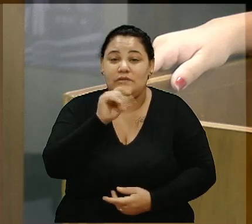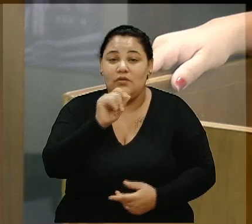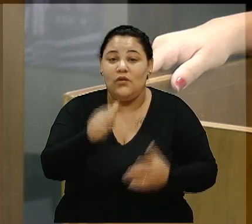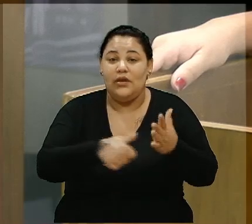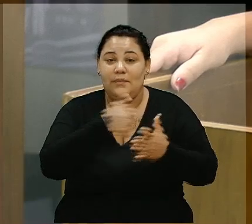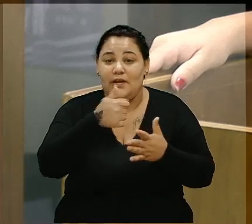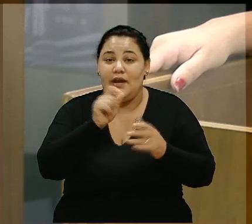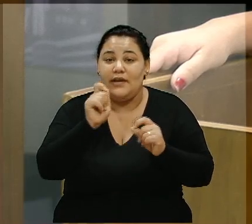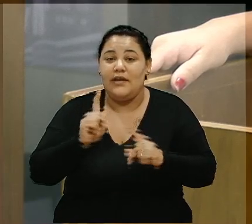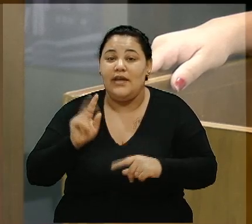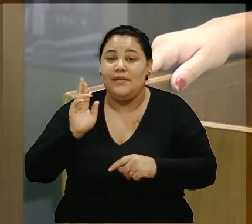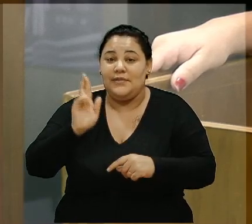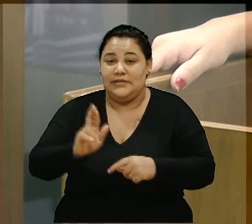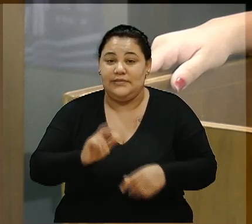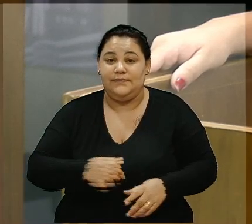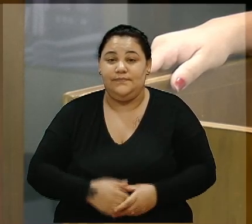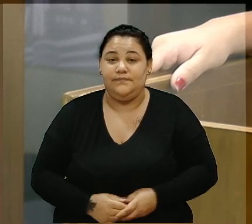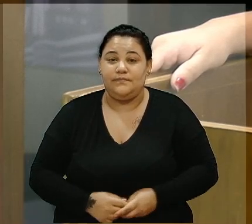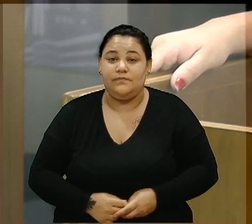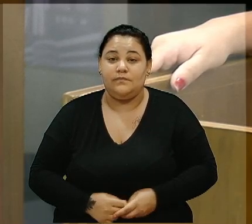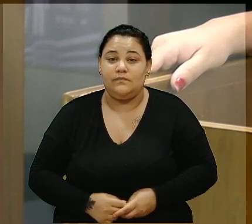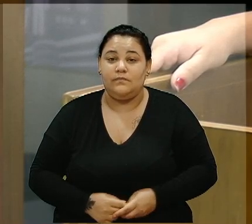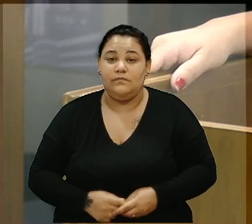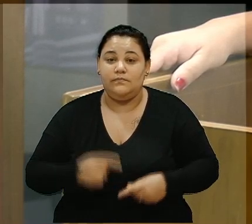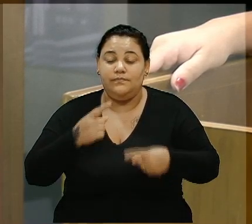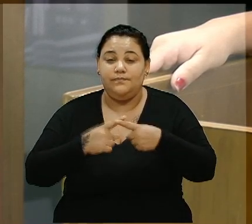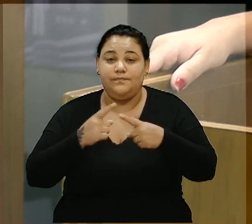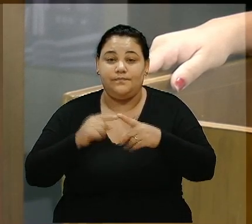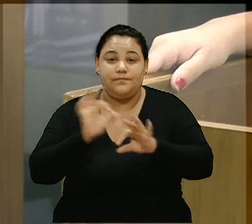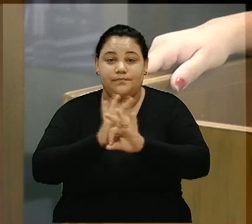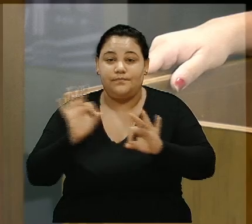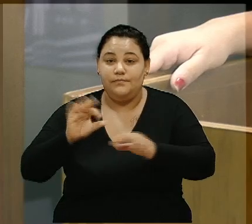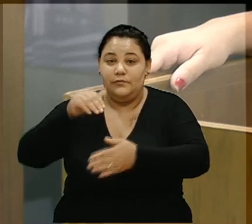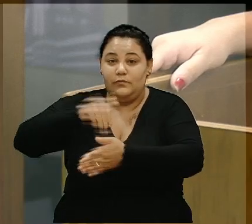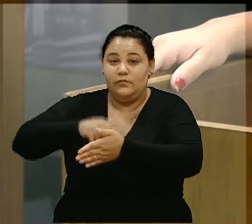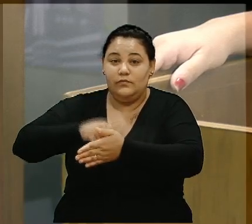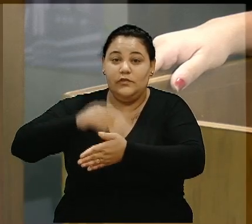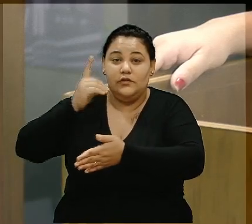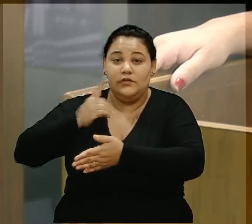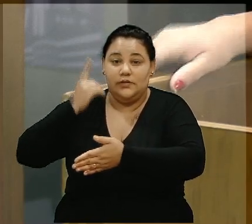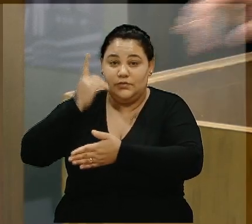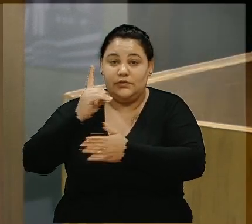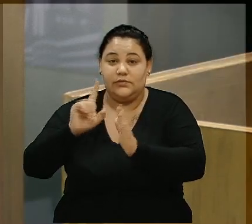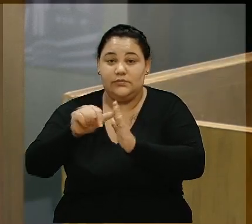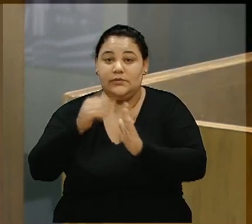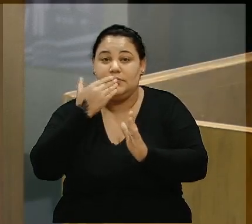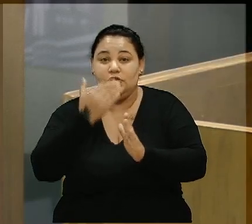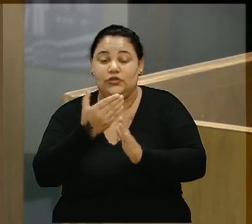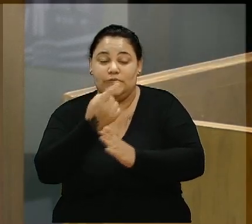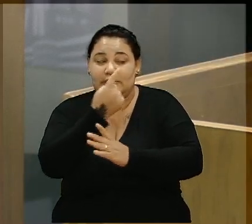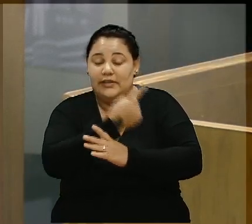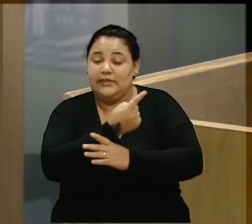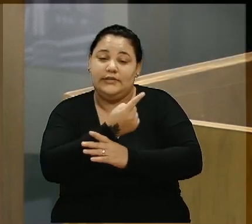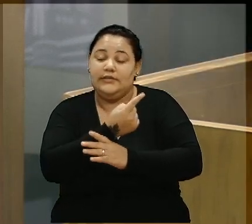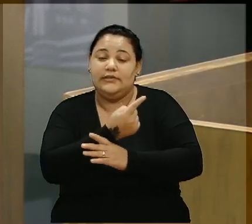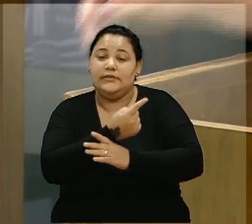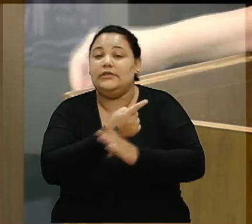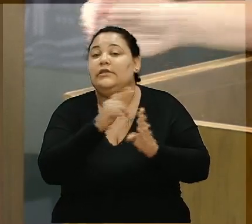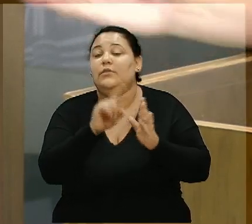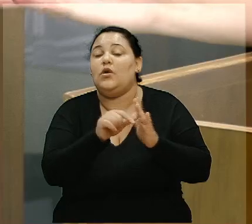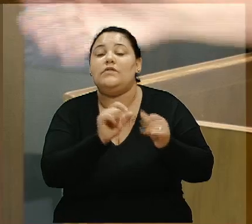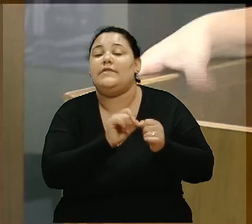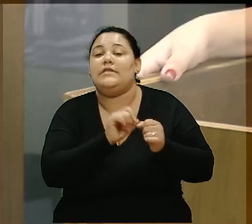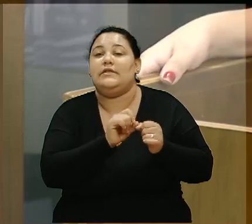seus representantes, porque ninguém vota num deputado aí pedindo para que ele vá lá e